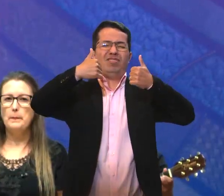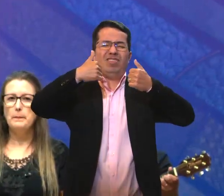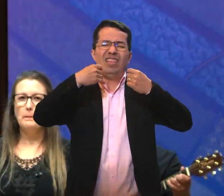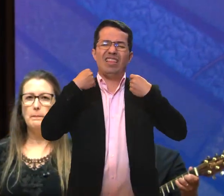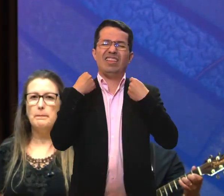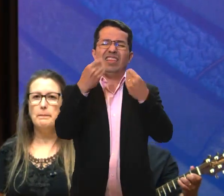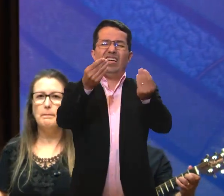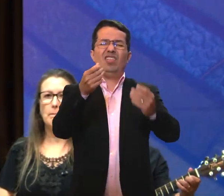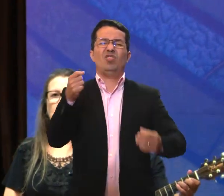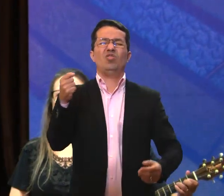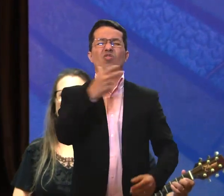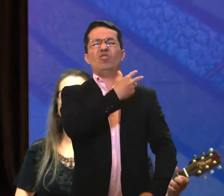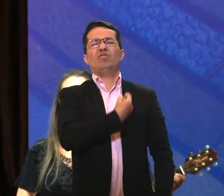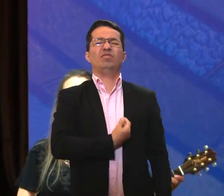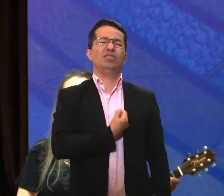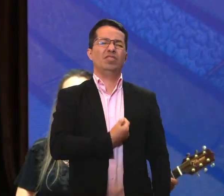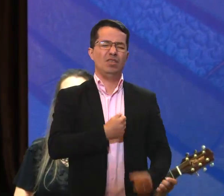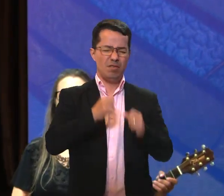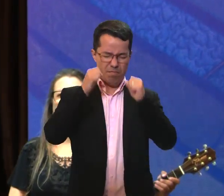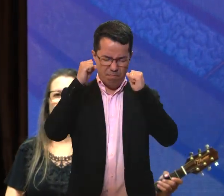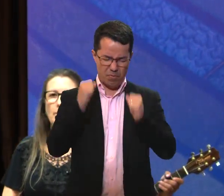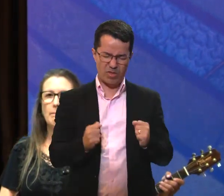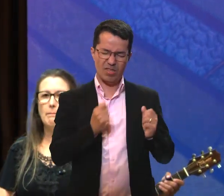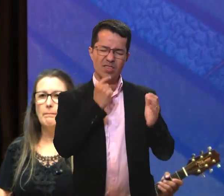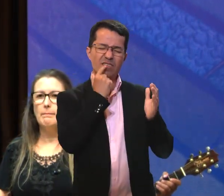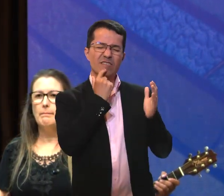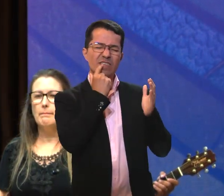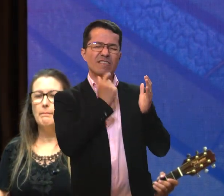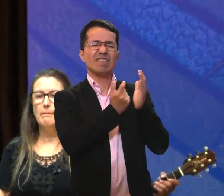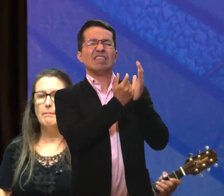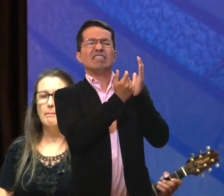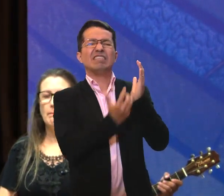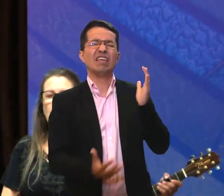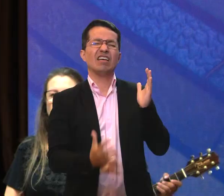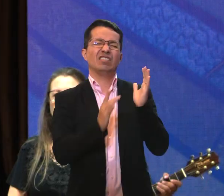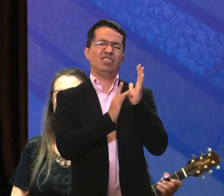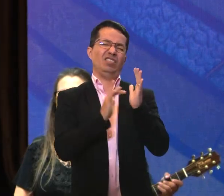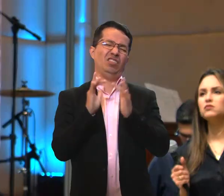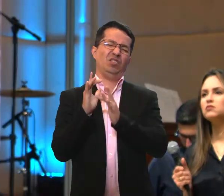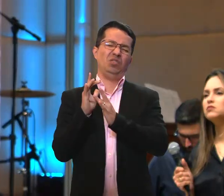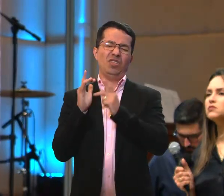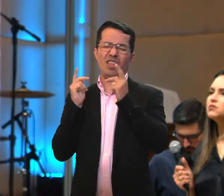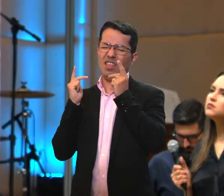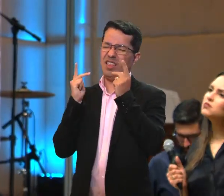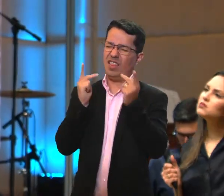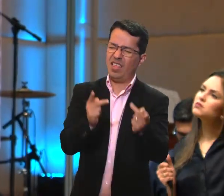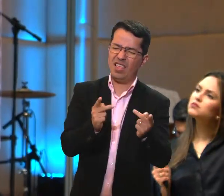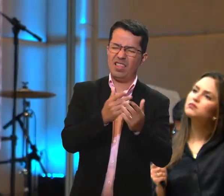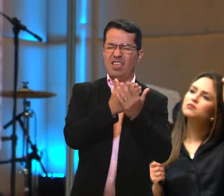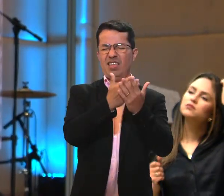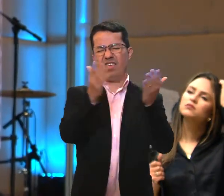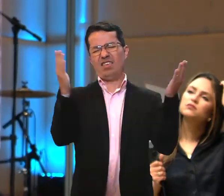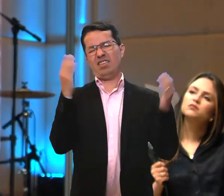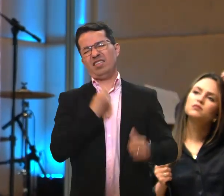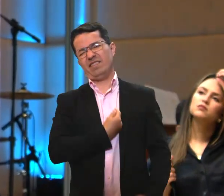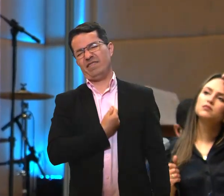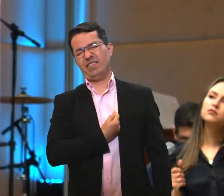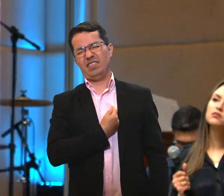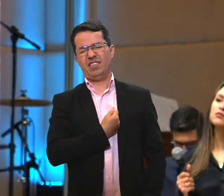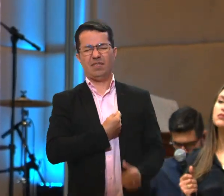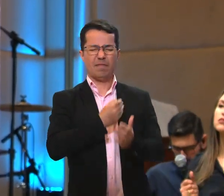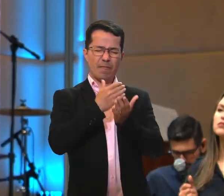possa libertar os teus irmãos. Que o Senhor entre e faça morada em seus corações.